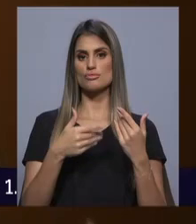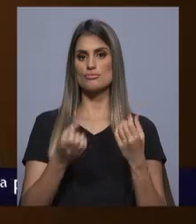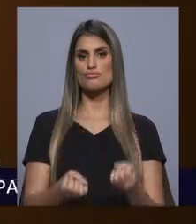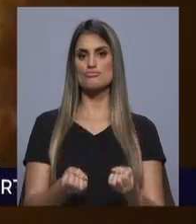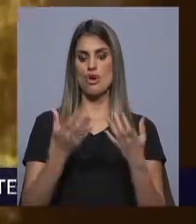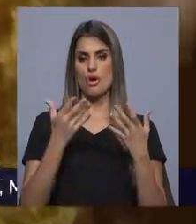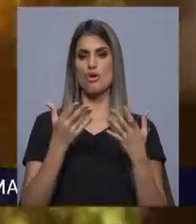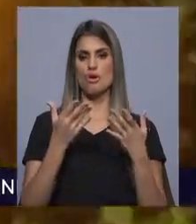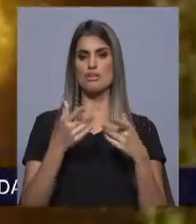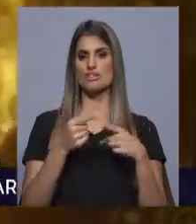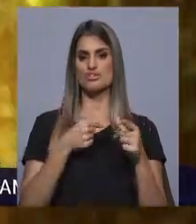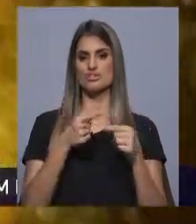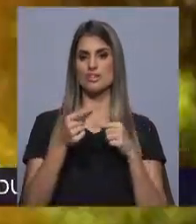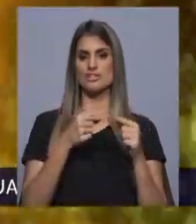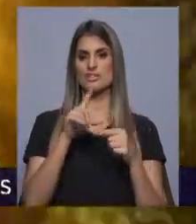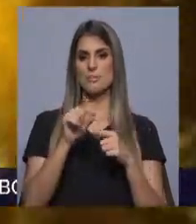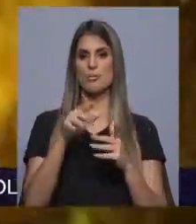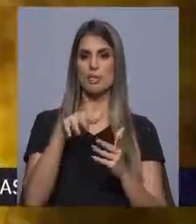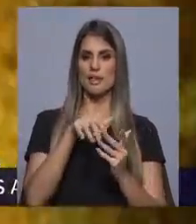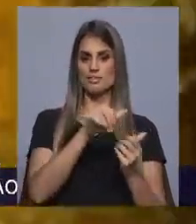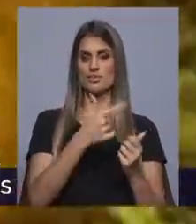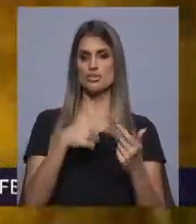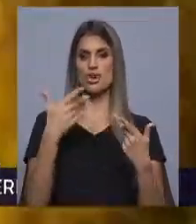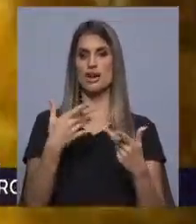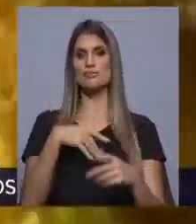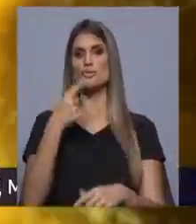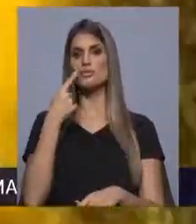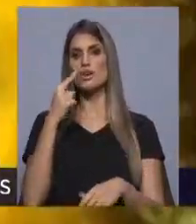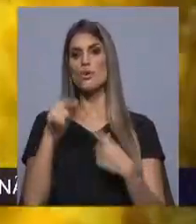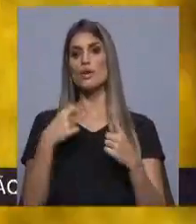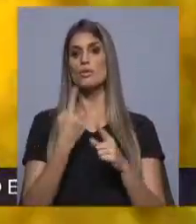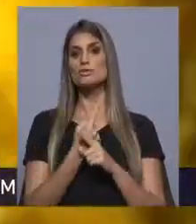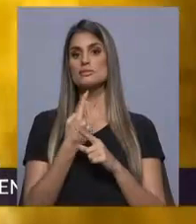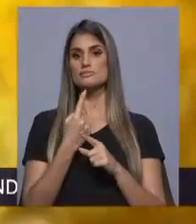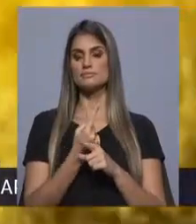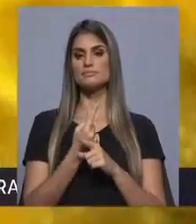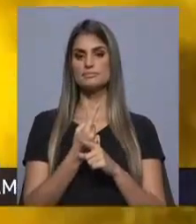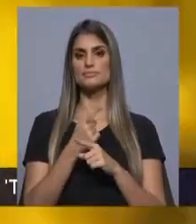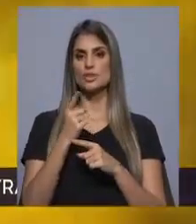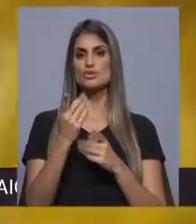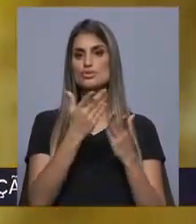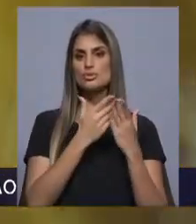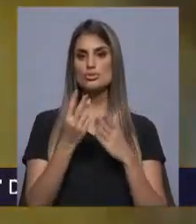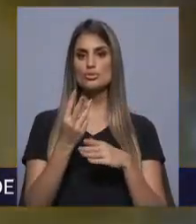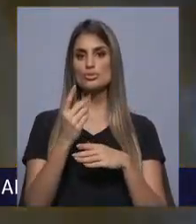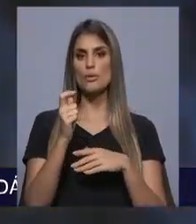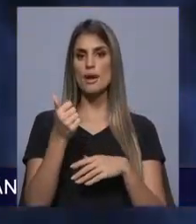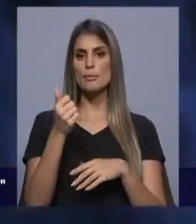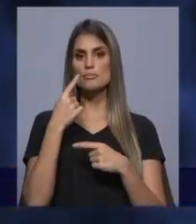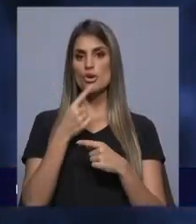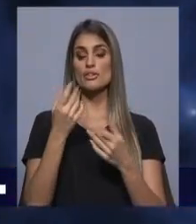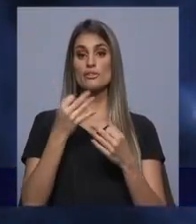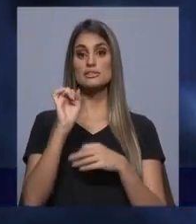nascimento das estrelas e dos planetas. Nós agora queremos conhecer outra coisa, que é, este estudo de James Webb diz-nos que, sim, é